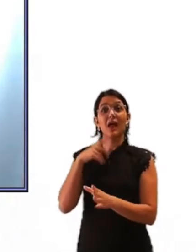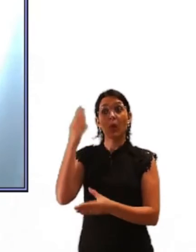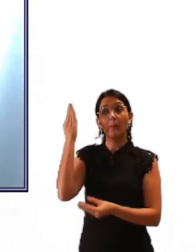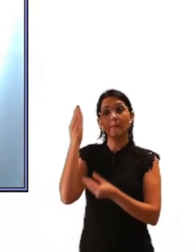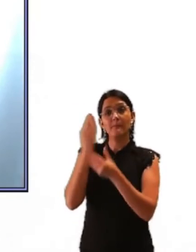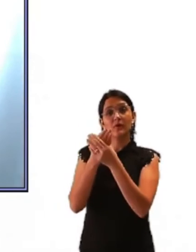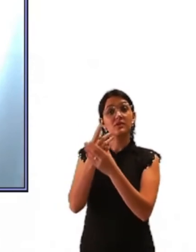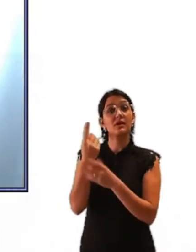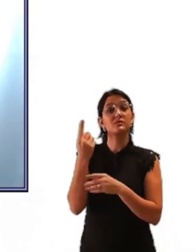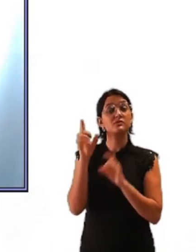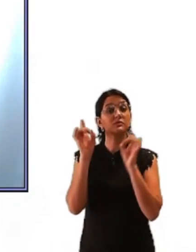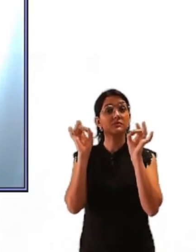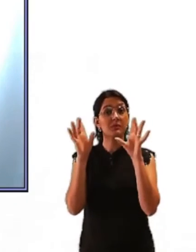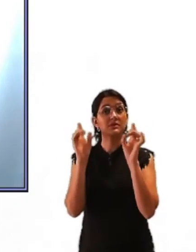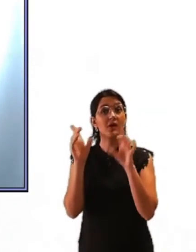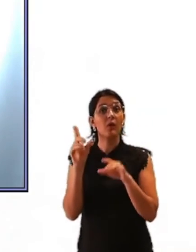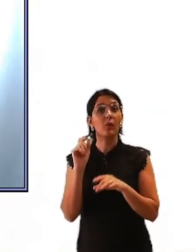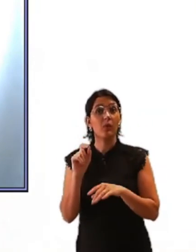especificamente